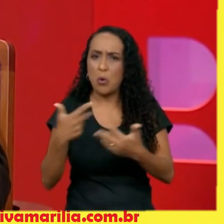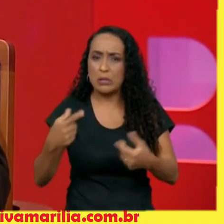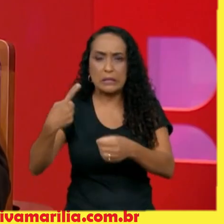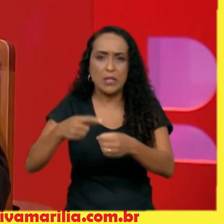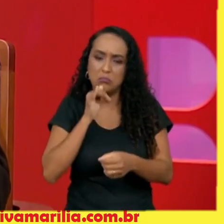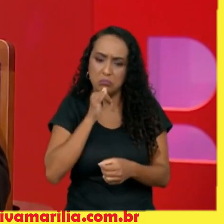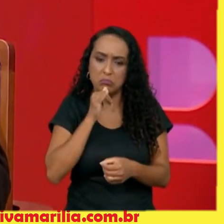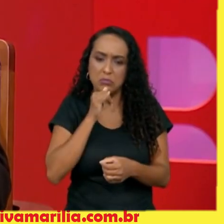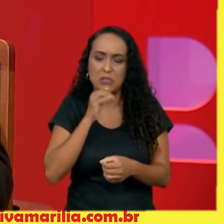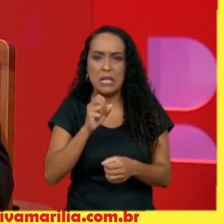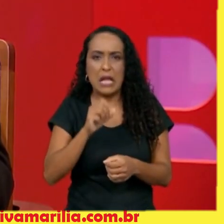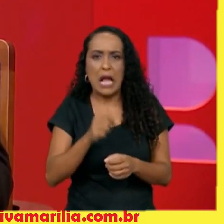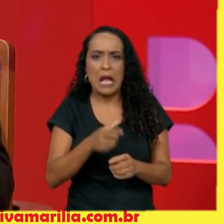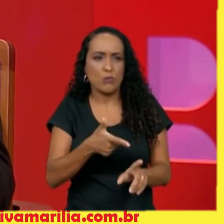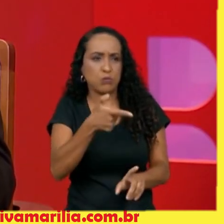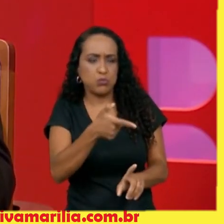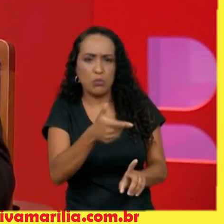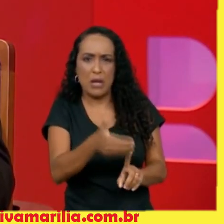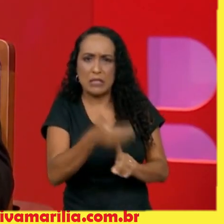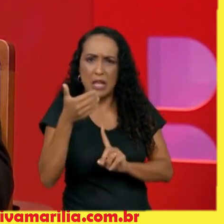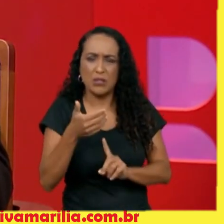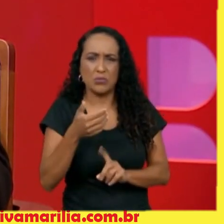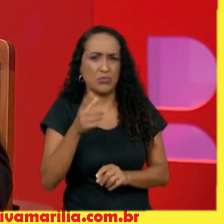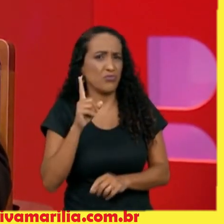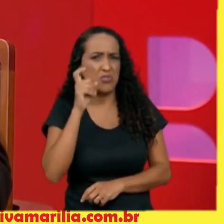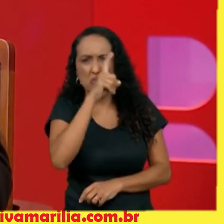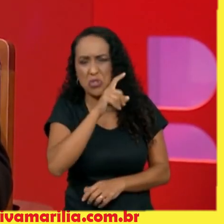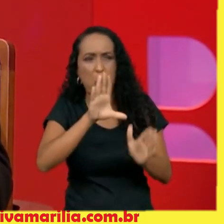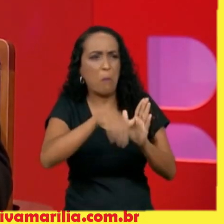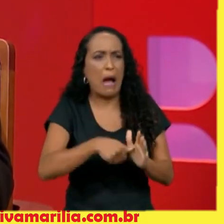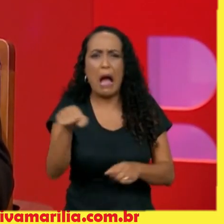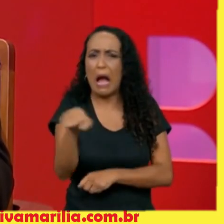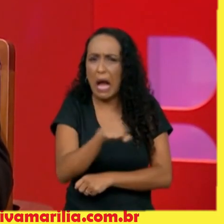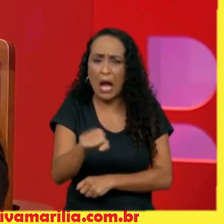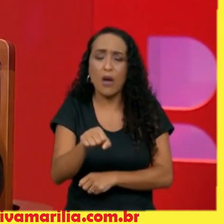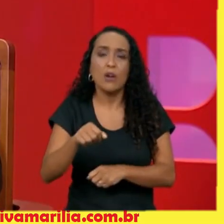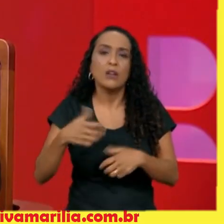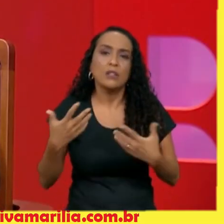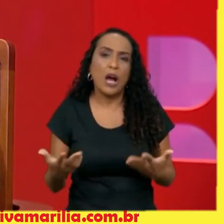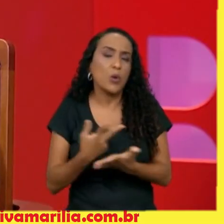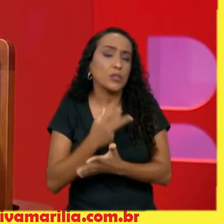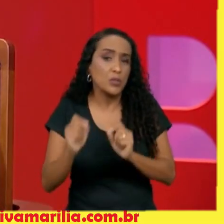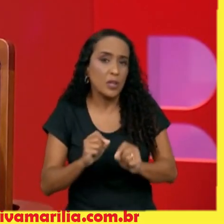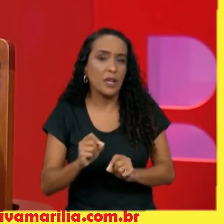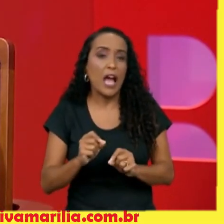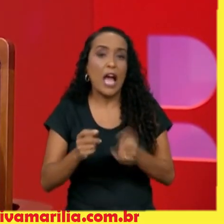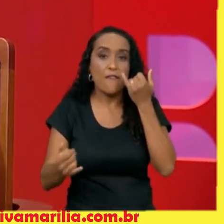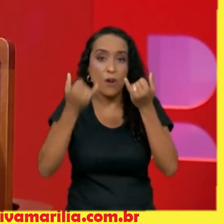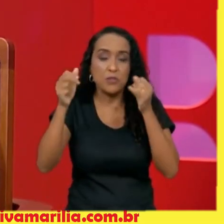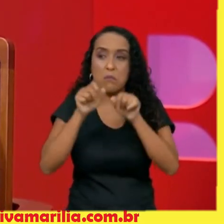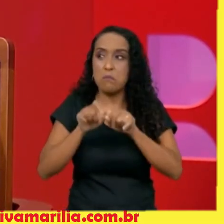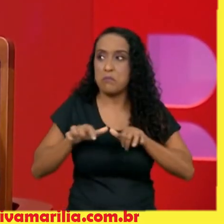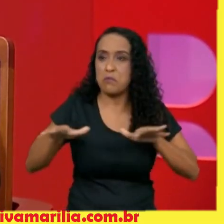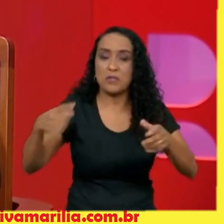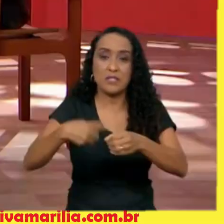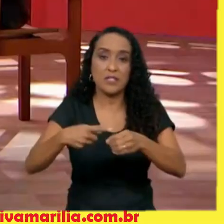exemplo, se tivesse um assalto em algum lugar, era muito raro, né? Ou roubasse um carro e tal, a notícia corrente na